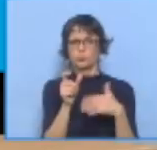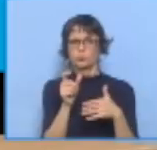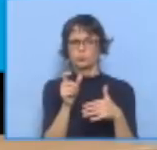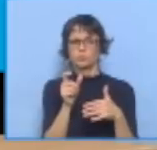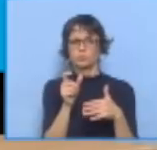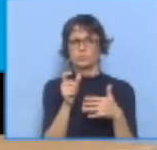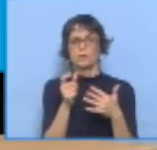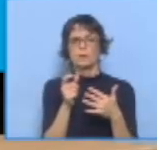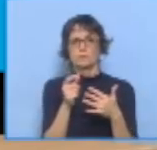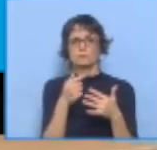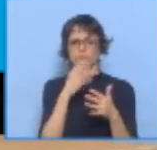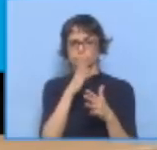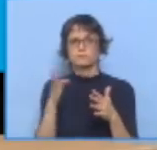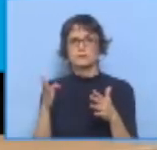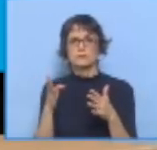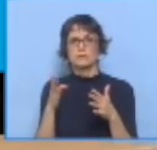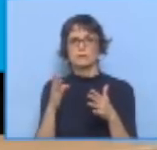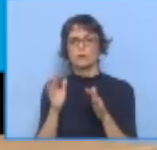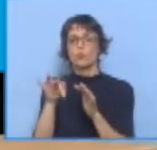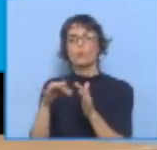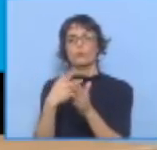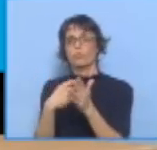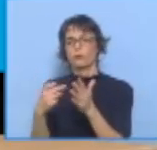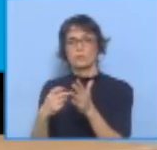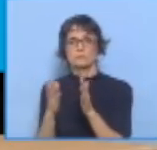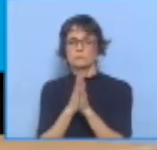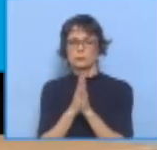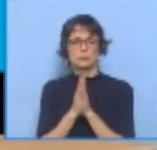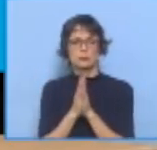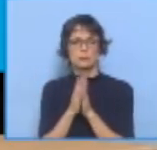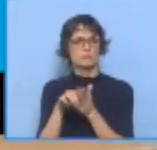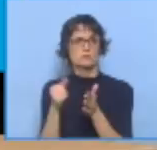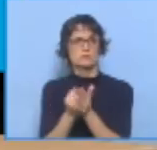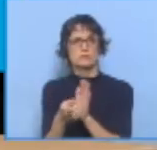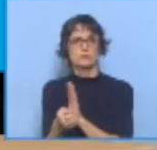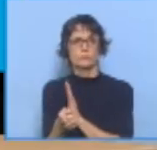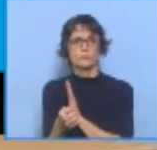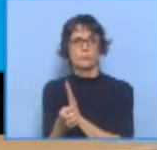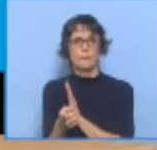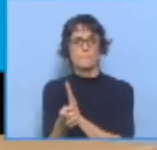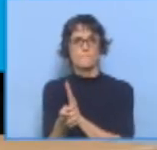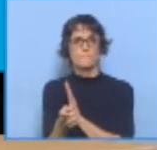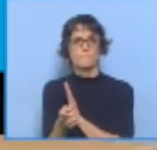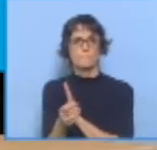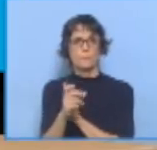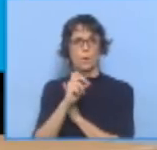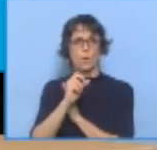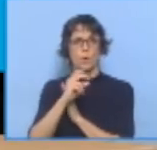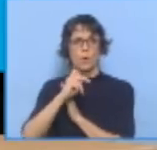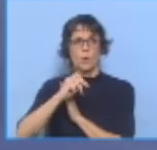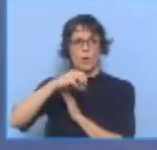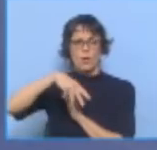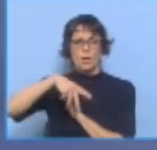final de uma oração, de qualquer maneira, é um texto compreensível. É evidente que será mais um dos termos que será objeto de